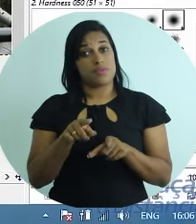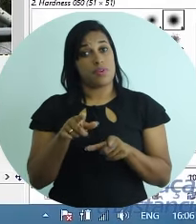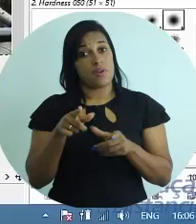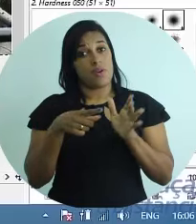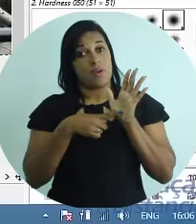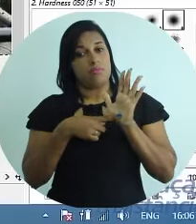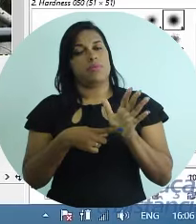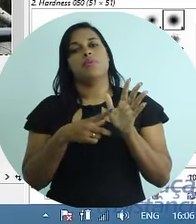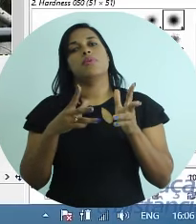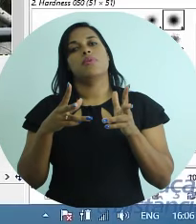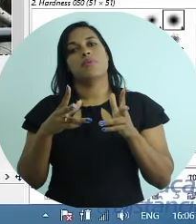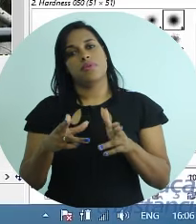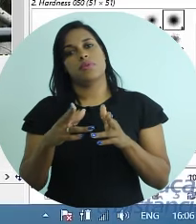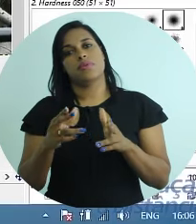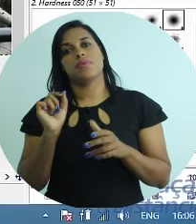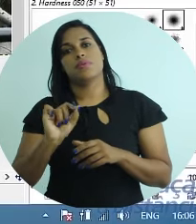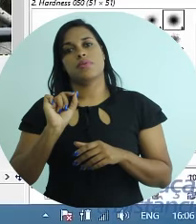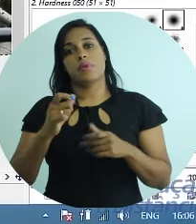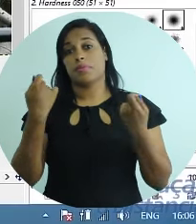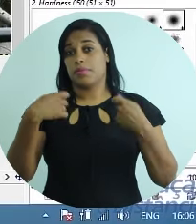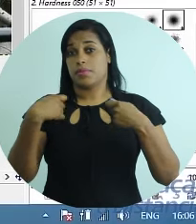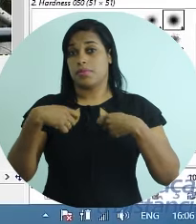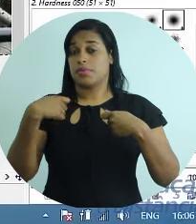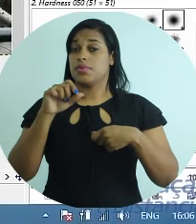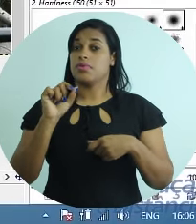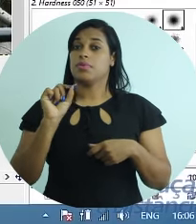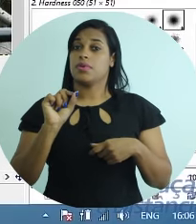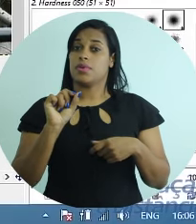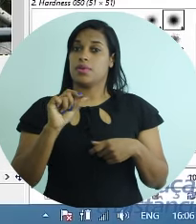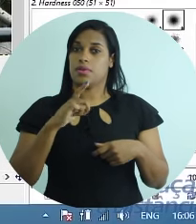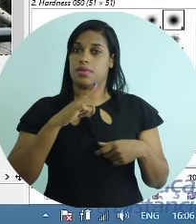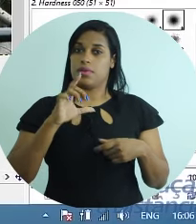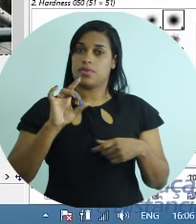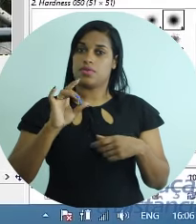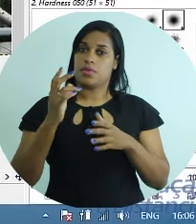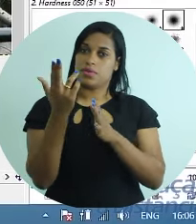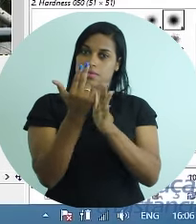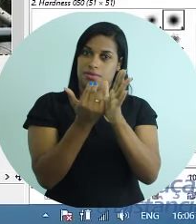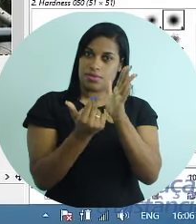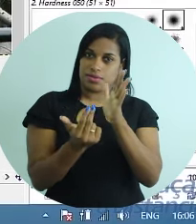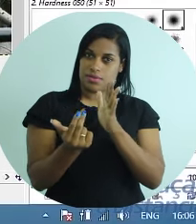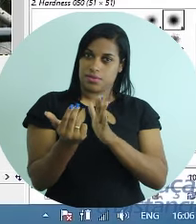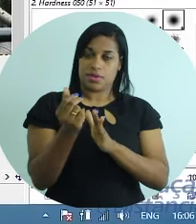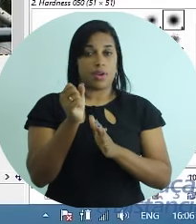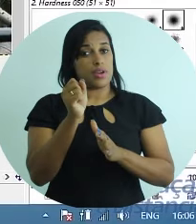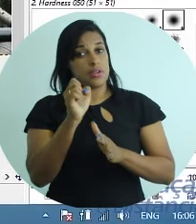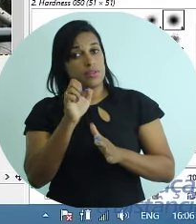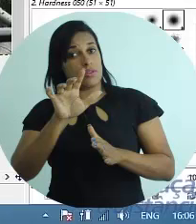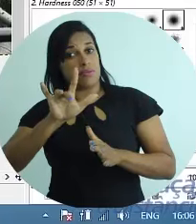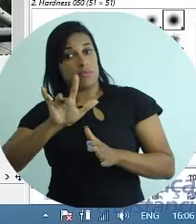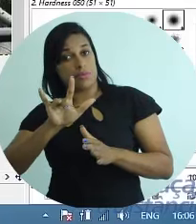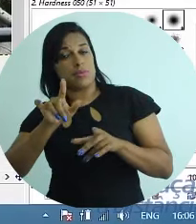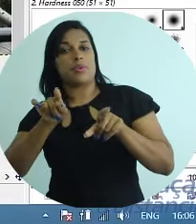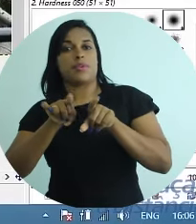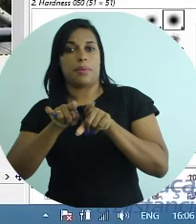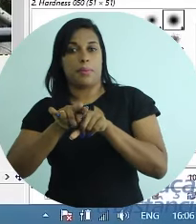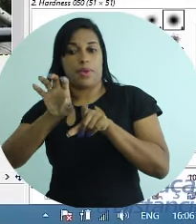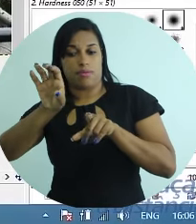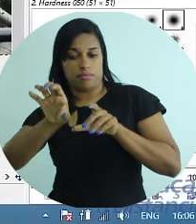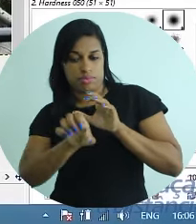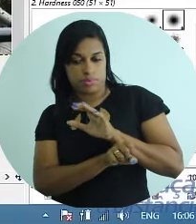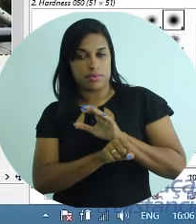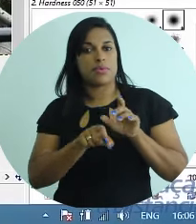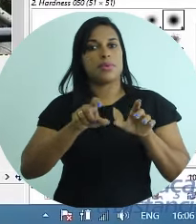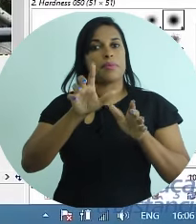ferramenta de corte, nós precisamos aqui apenas desenhar, você vai clicar com o botão esquerdo do mouse, arrastar ele, vai